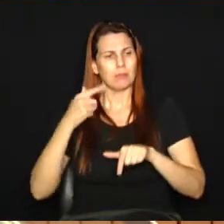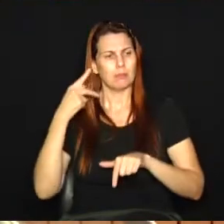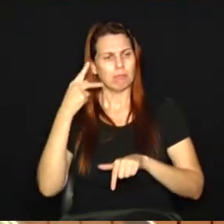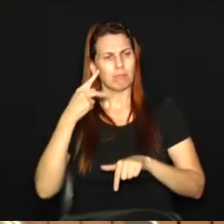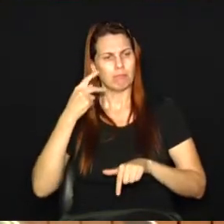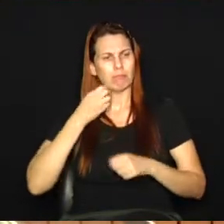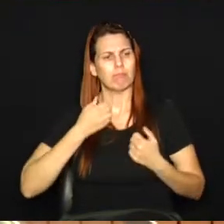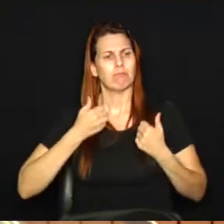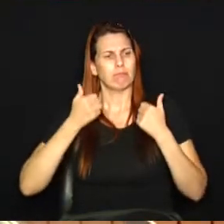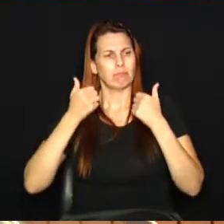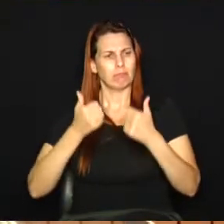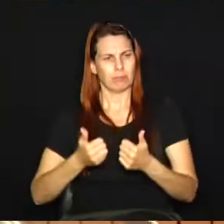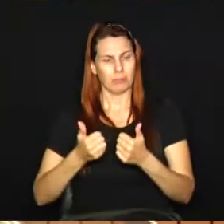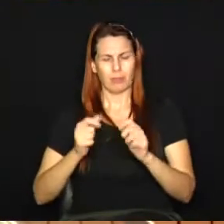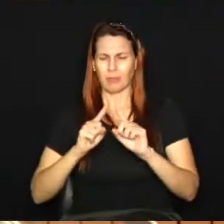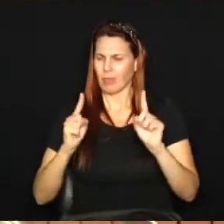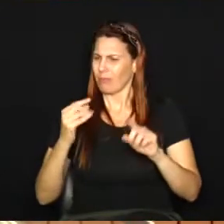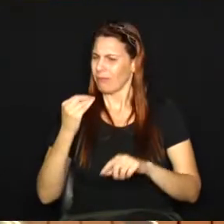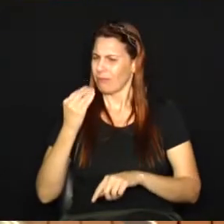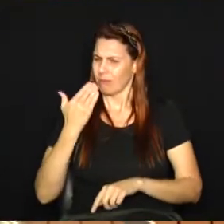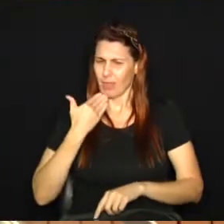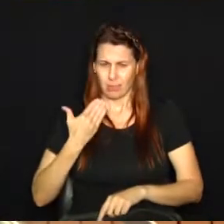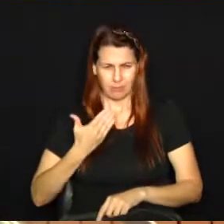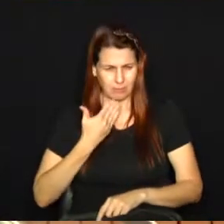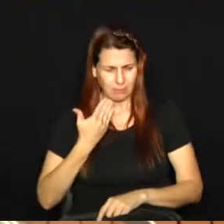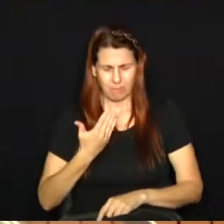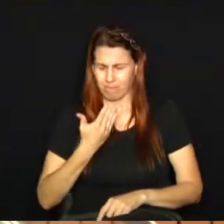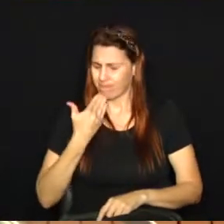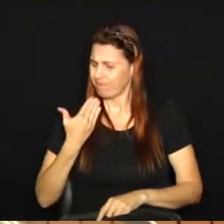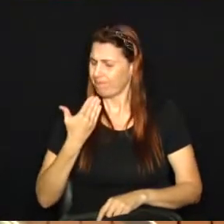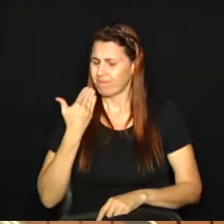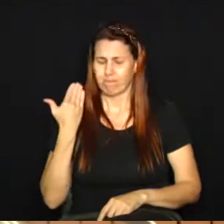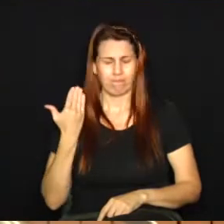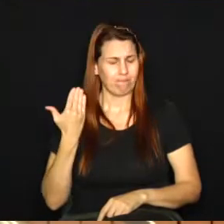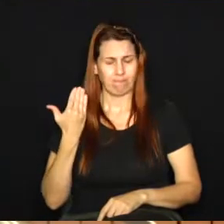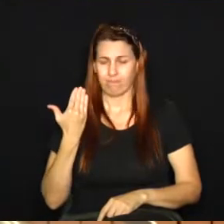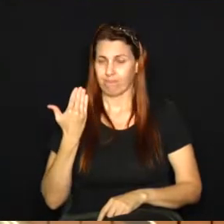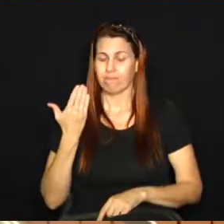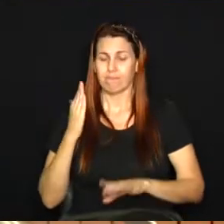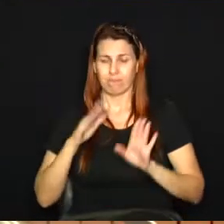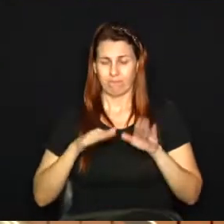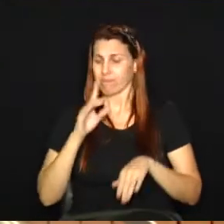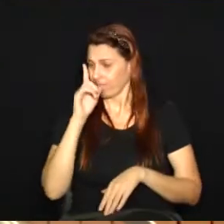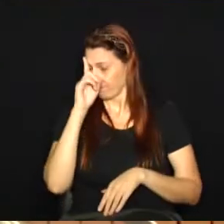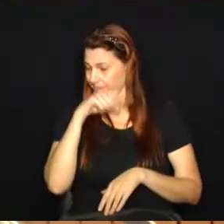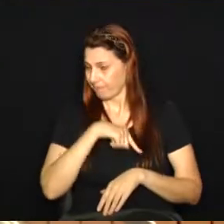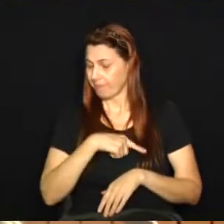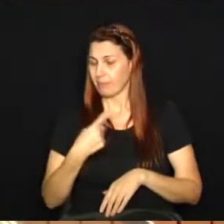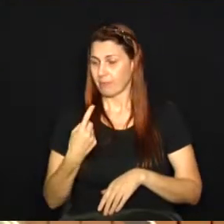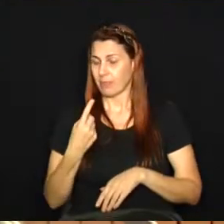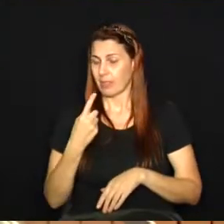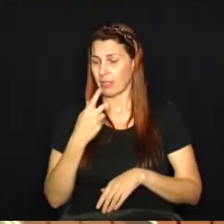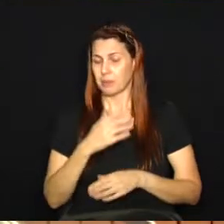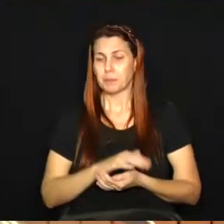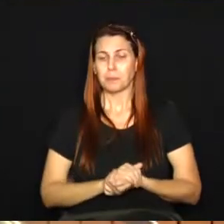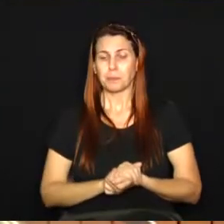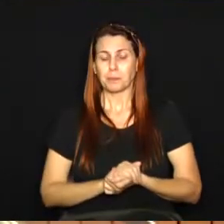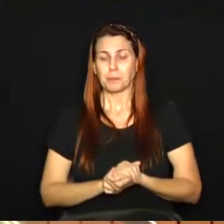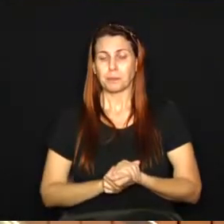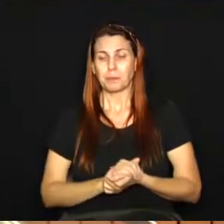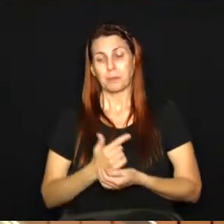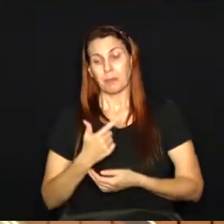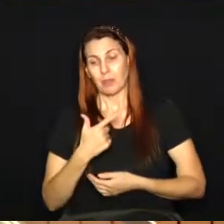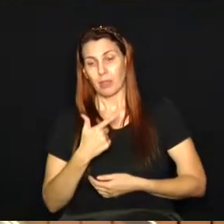não é fácil, os senhores que aqui estão, as senhoras, a gente muitas vezes tem essa pecha do político, né? Eu